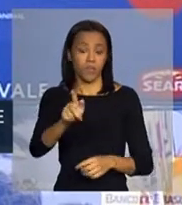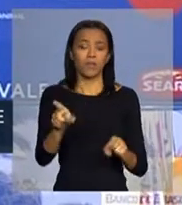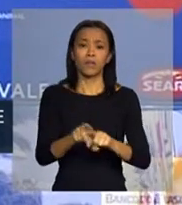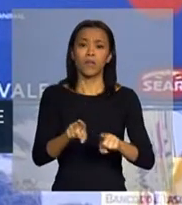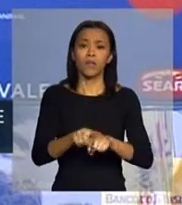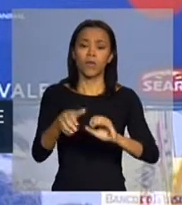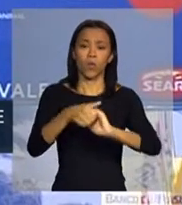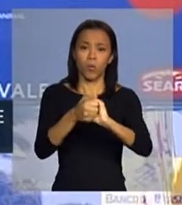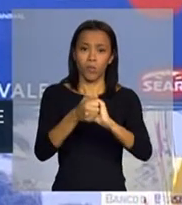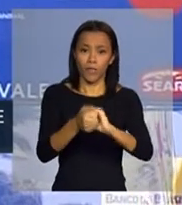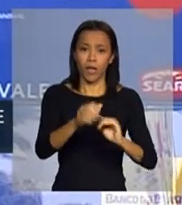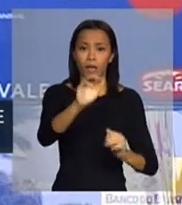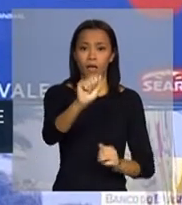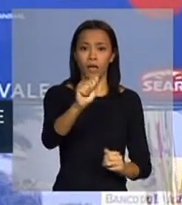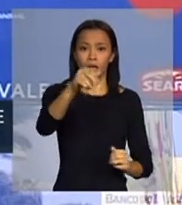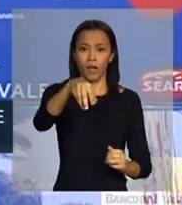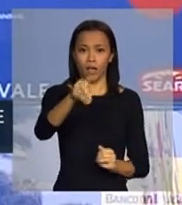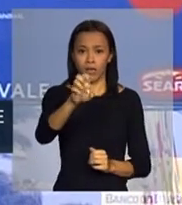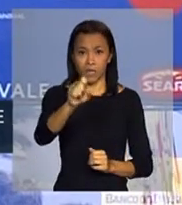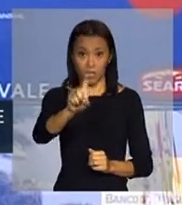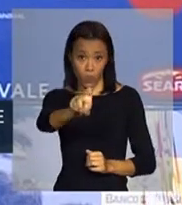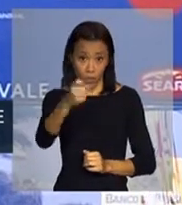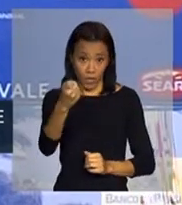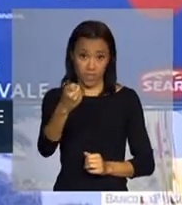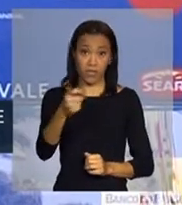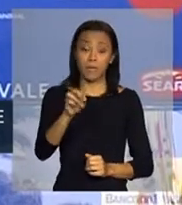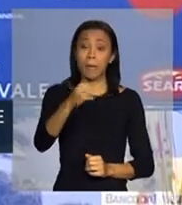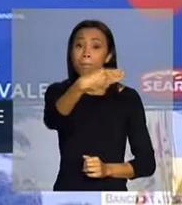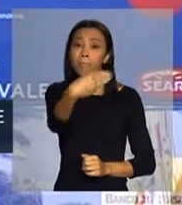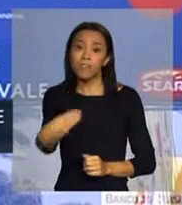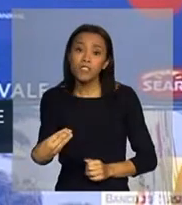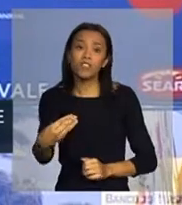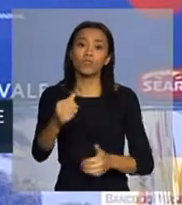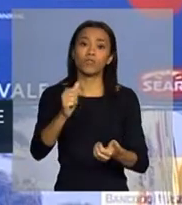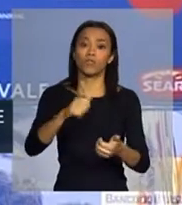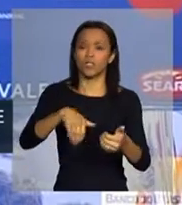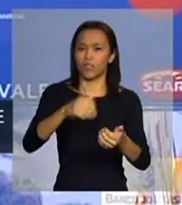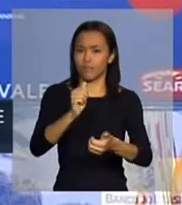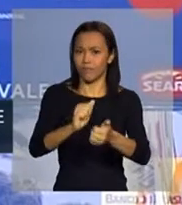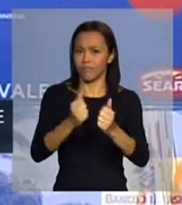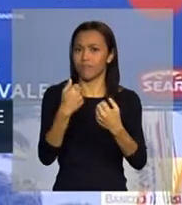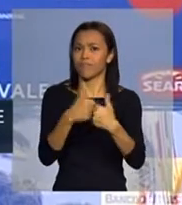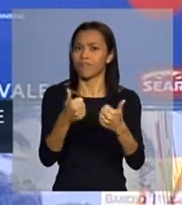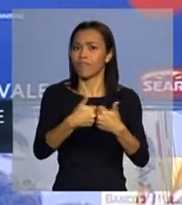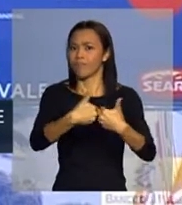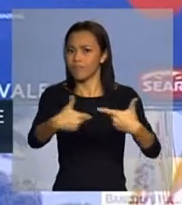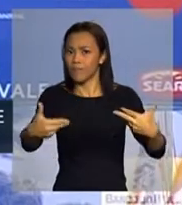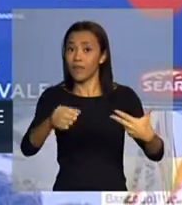Cumprimentar o Anderson Adalto, ex-ministro dos Transportes e ex-prefeito de Uberaba.